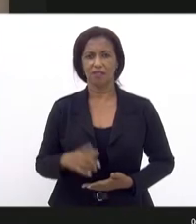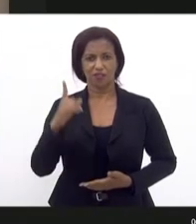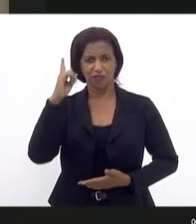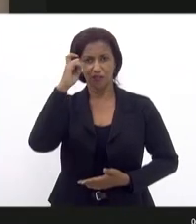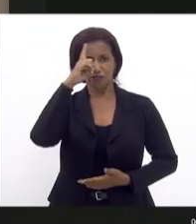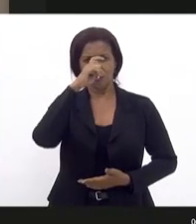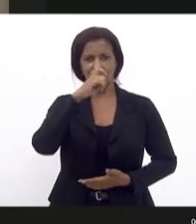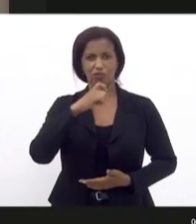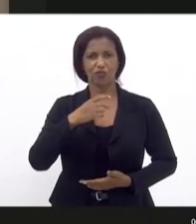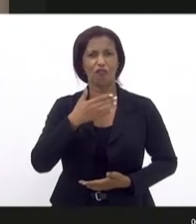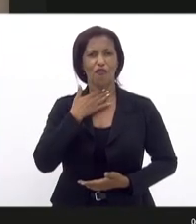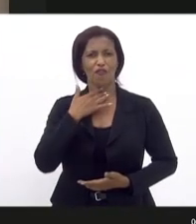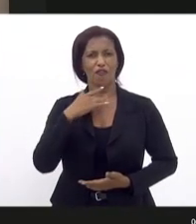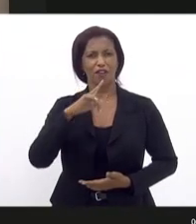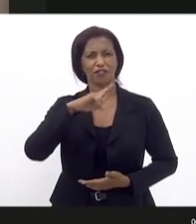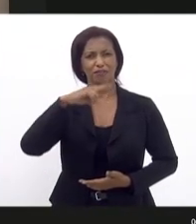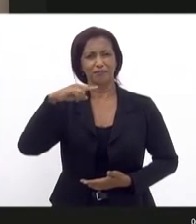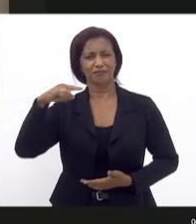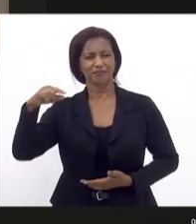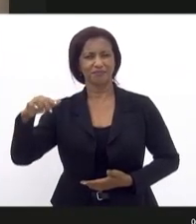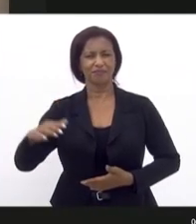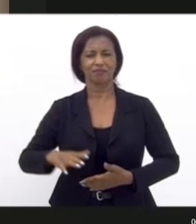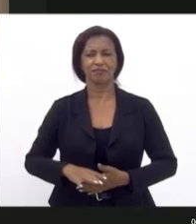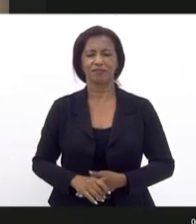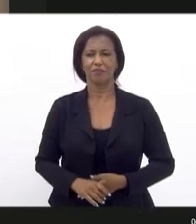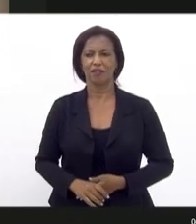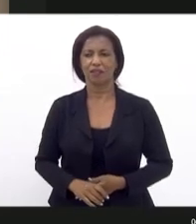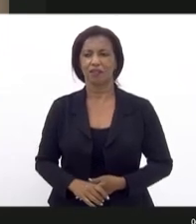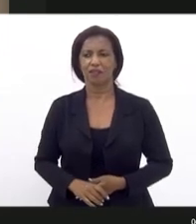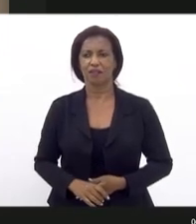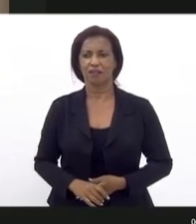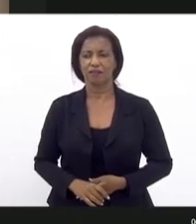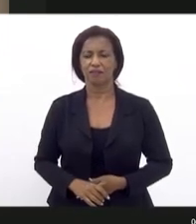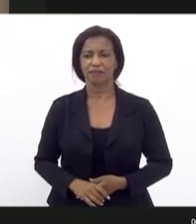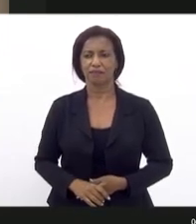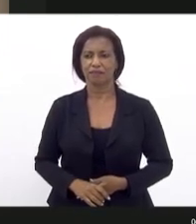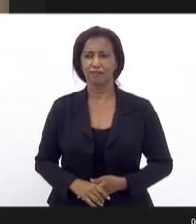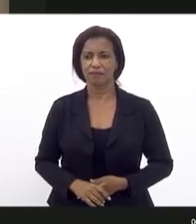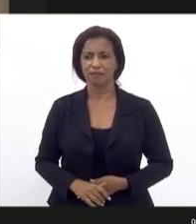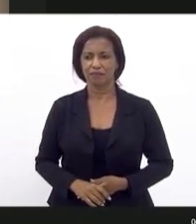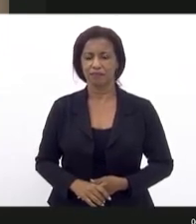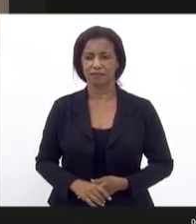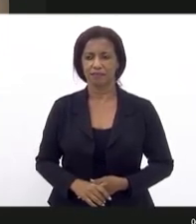Ficou lento a voz e agora melhorou. Vamos testar aí.